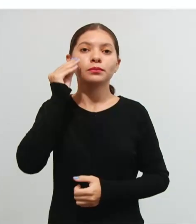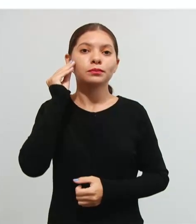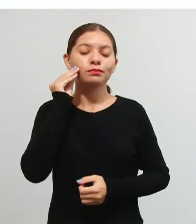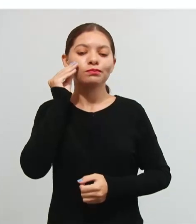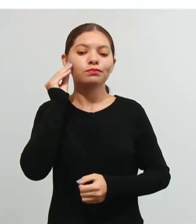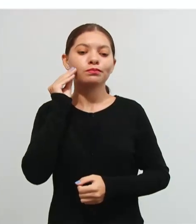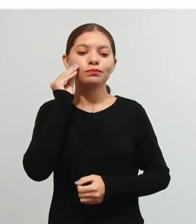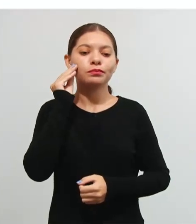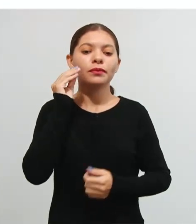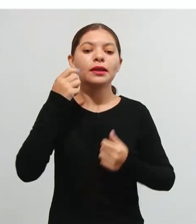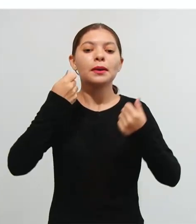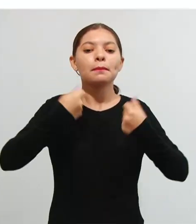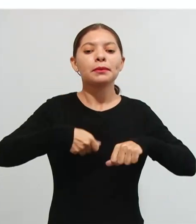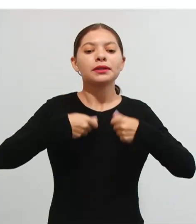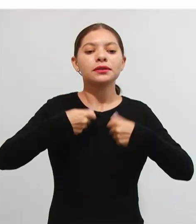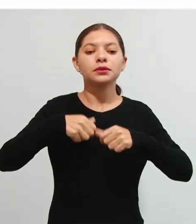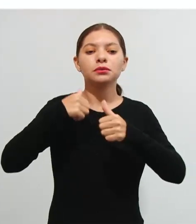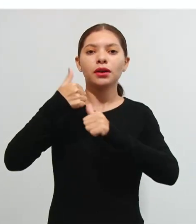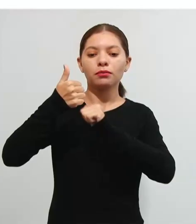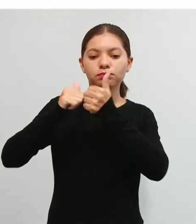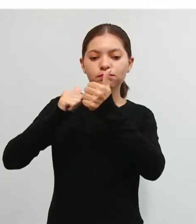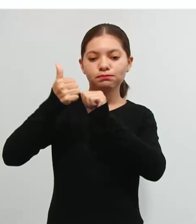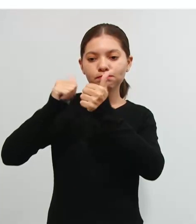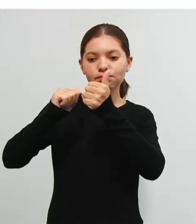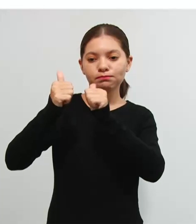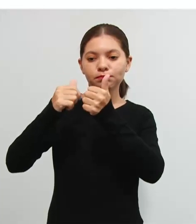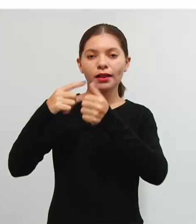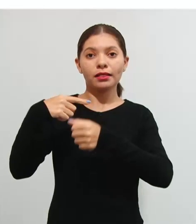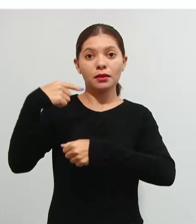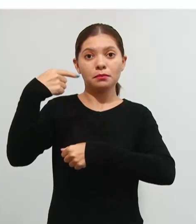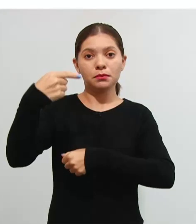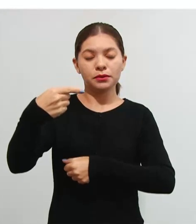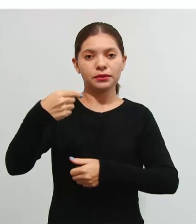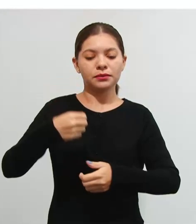requer reavaliações após um período de tempo,